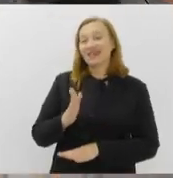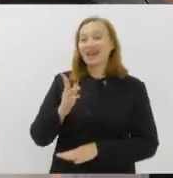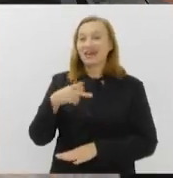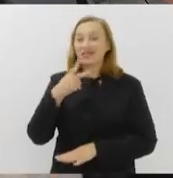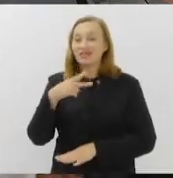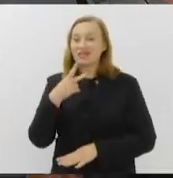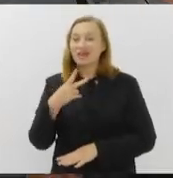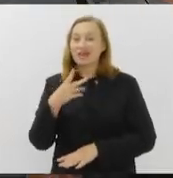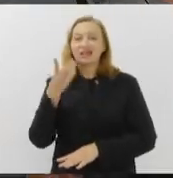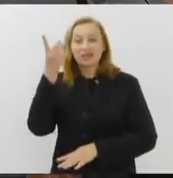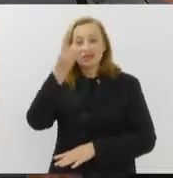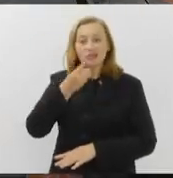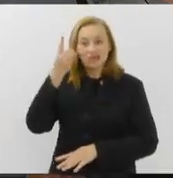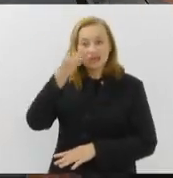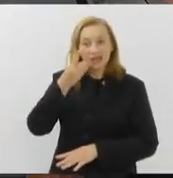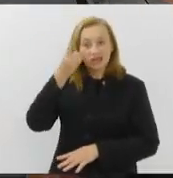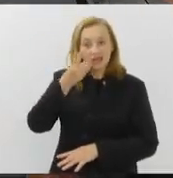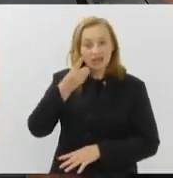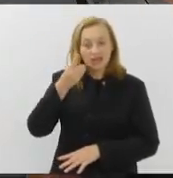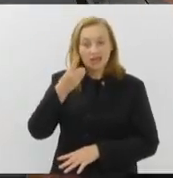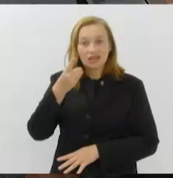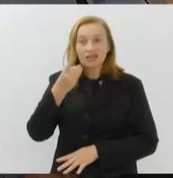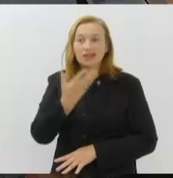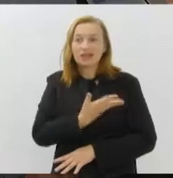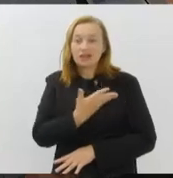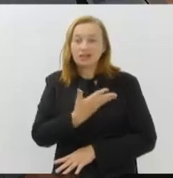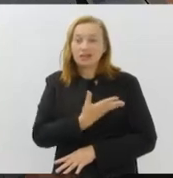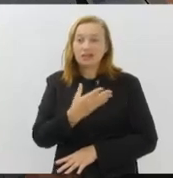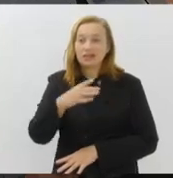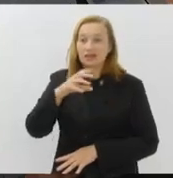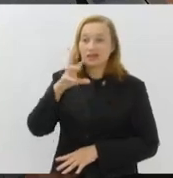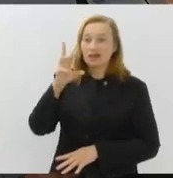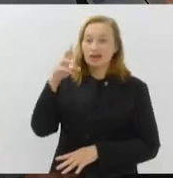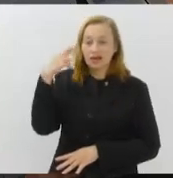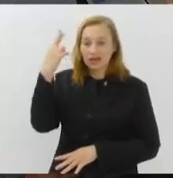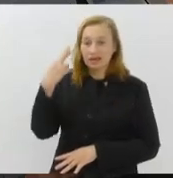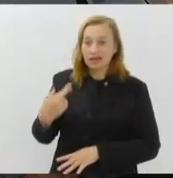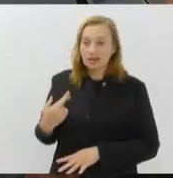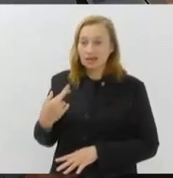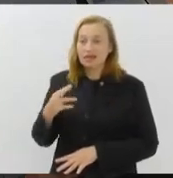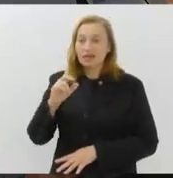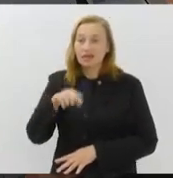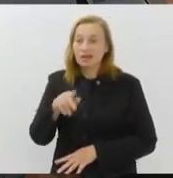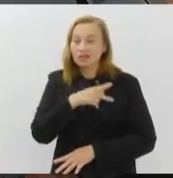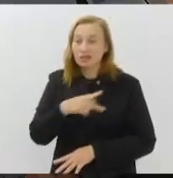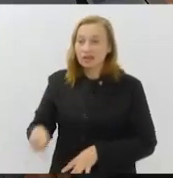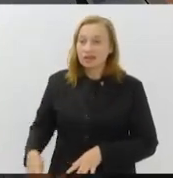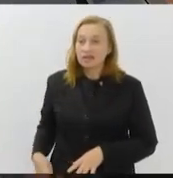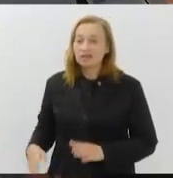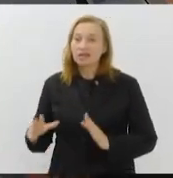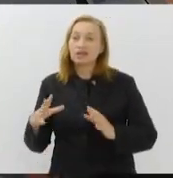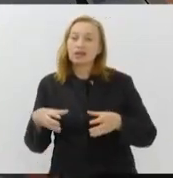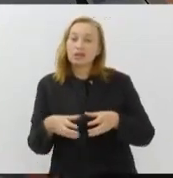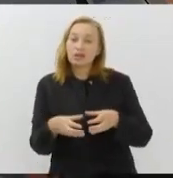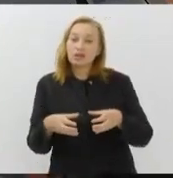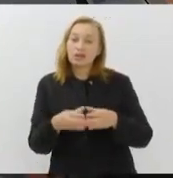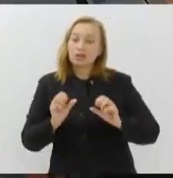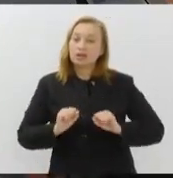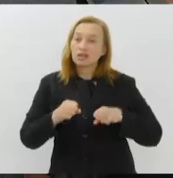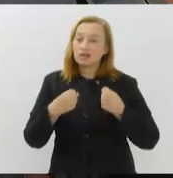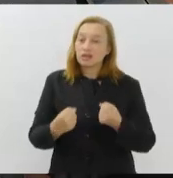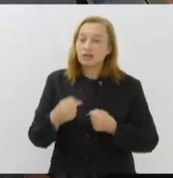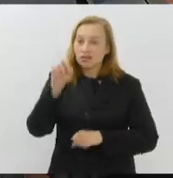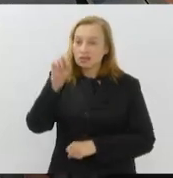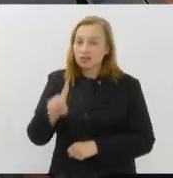então, deputada querida, deputada Renata Souza, que é presidente da Comissão de Defesa dos Direitos